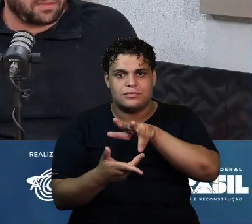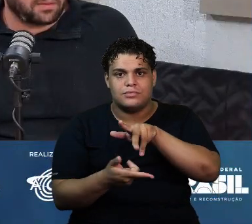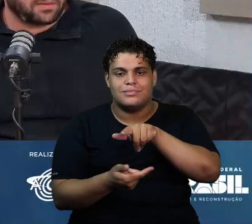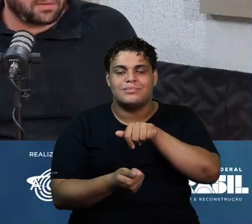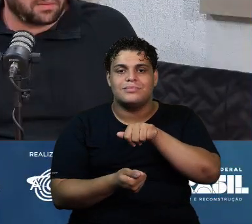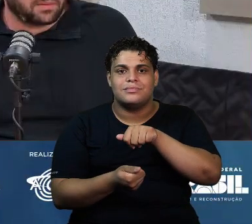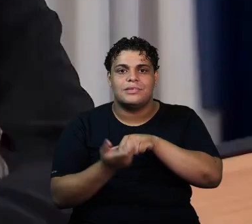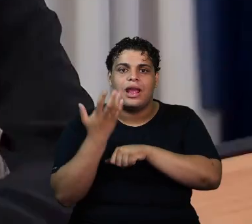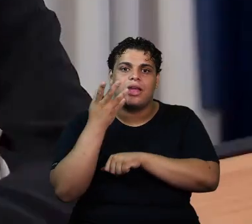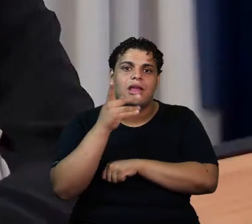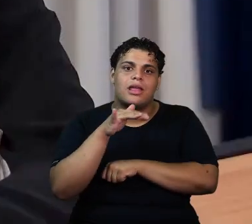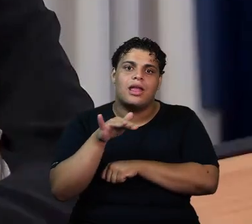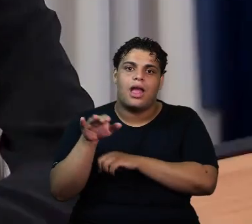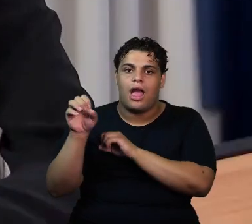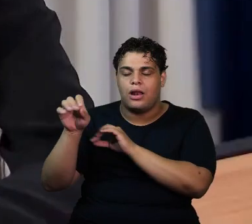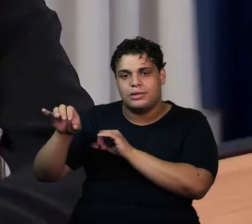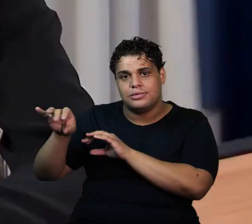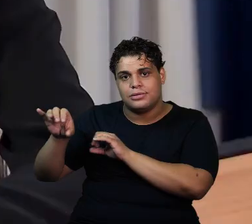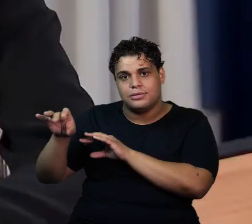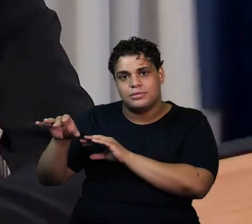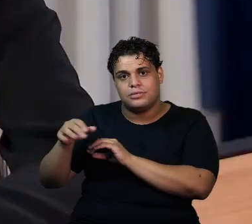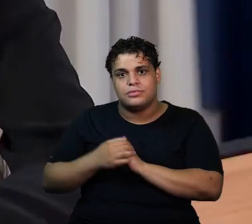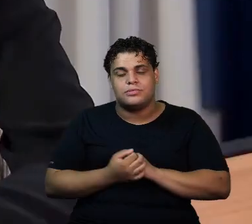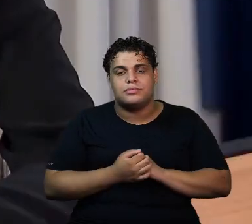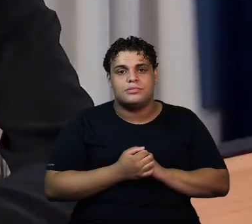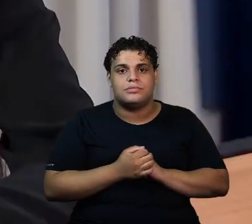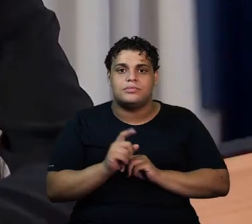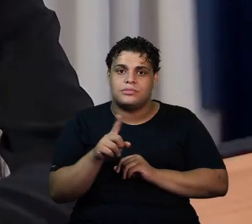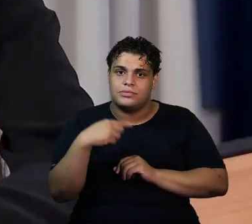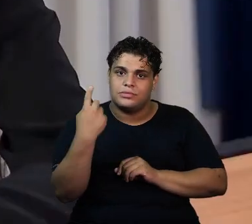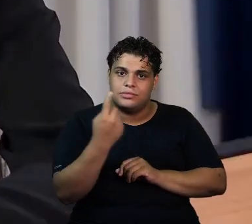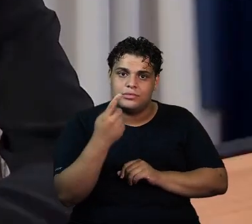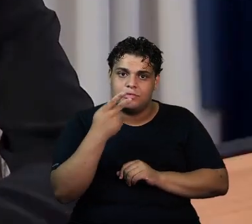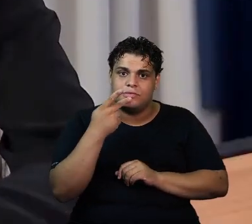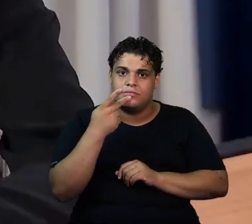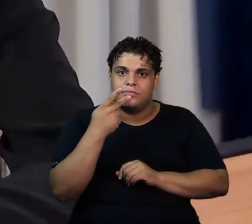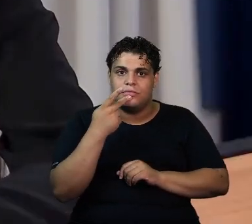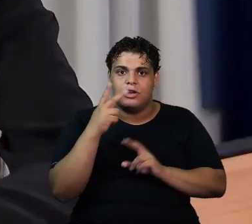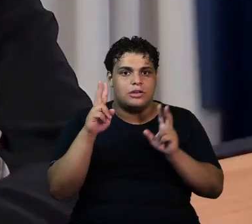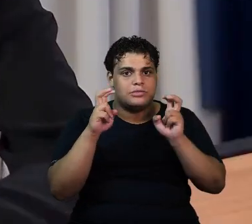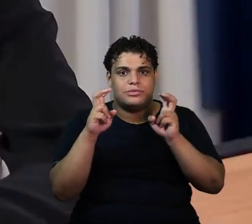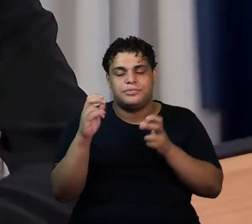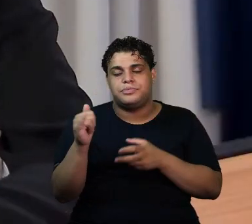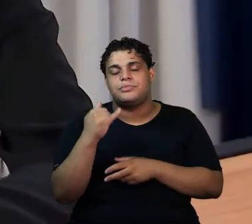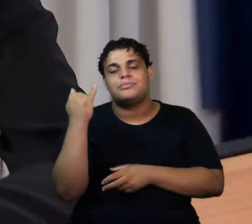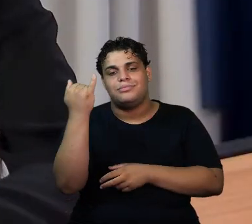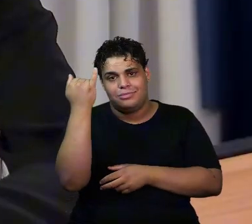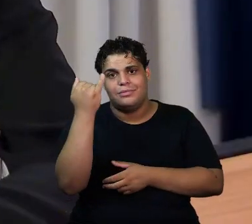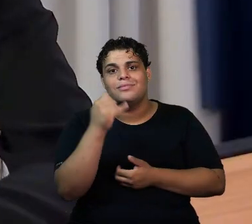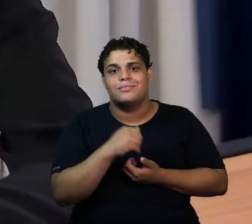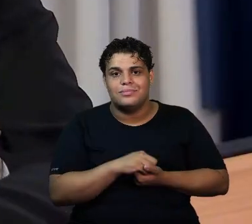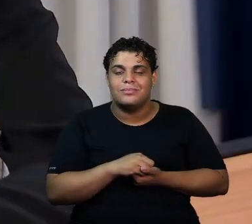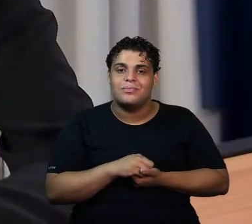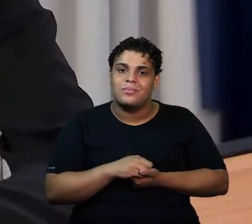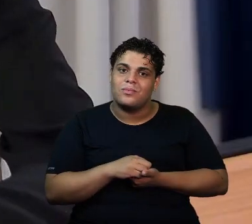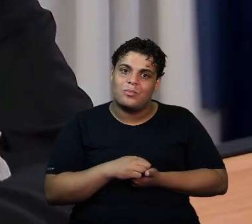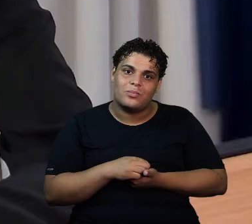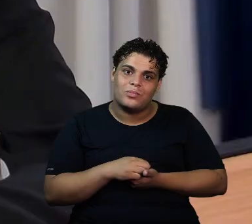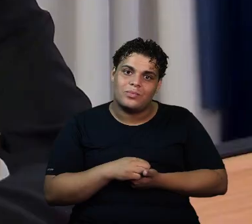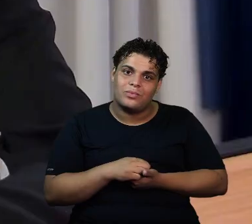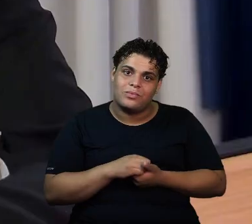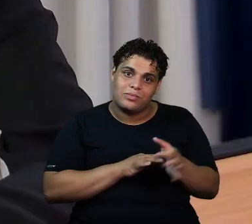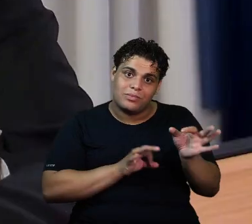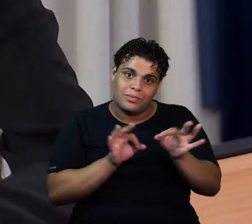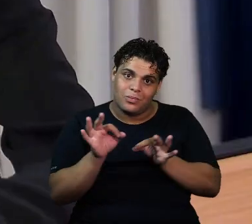ambiental, criança, educação, a gente está falando de coisas muito importantes. Então, por isso que o